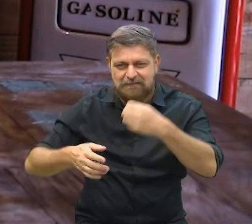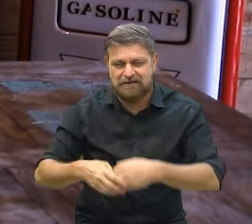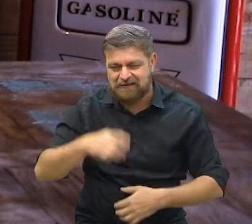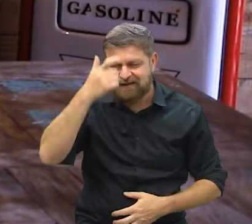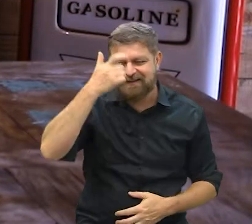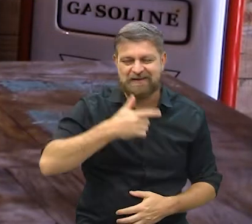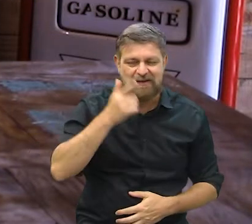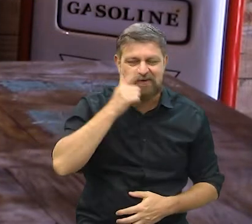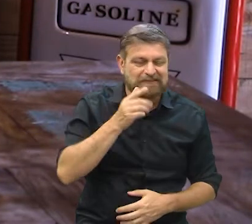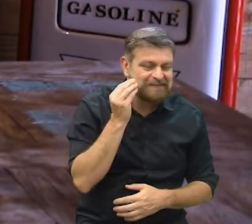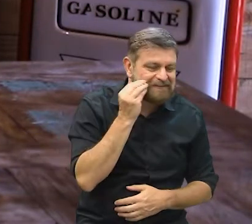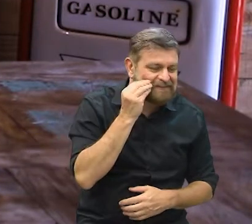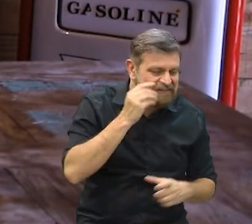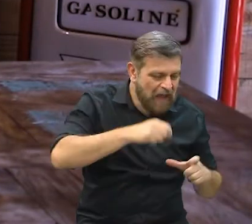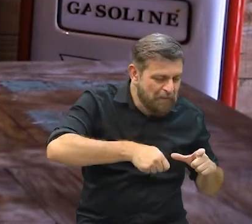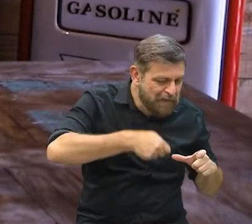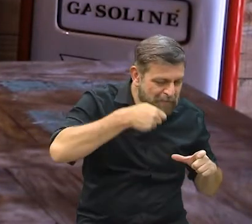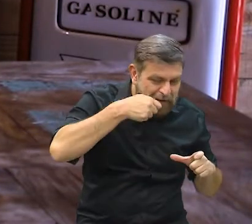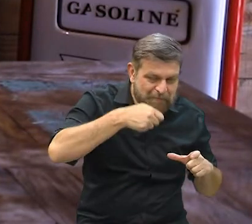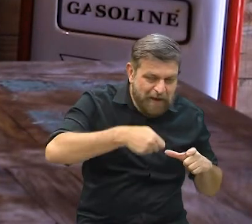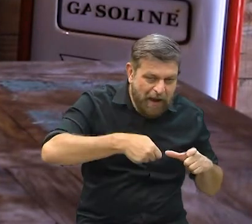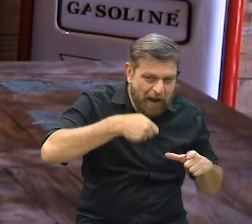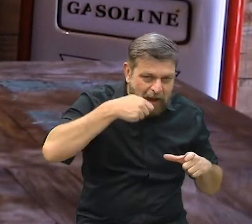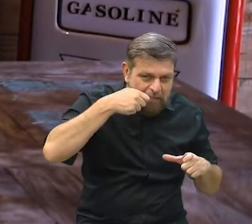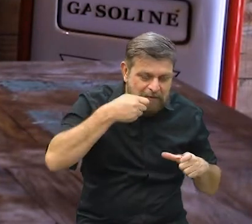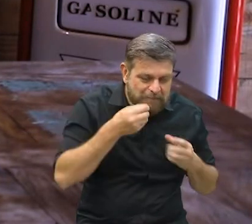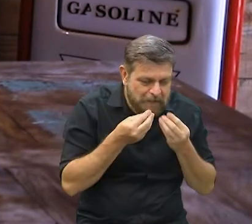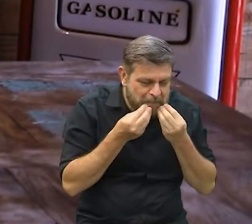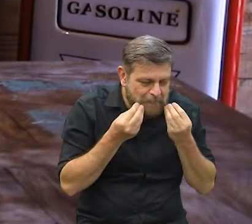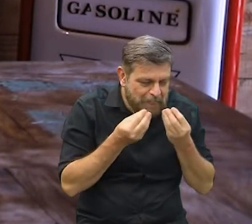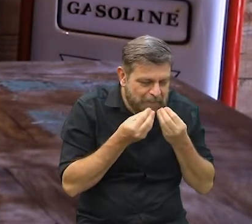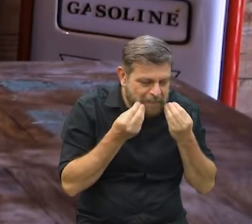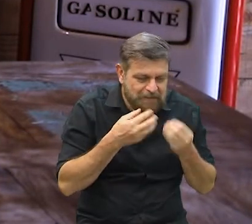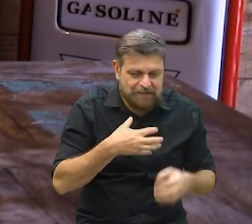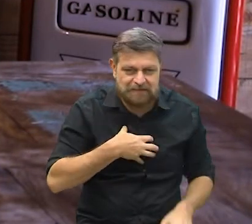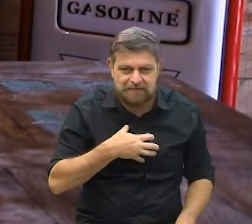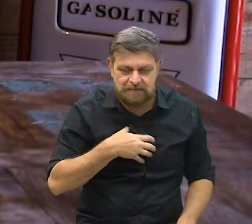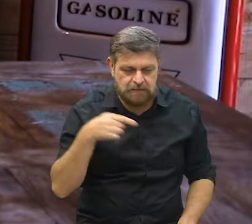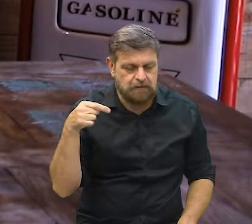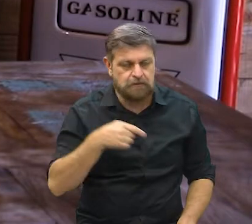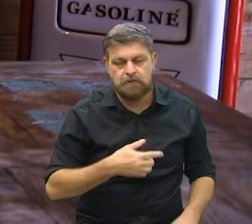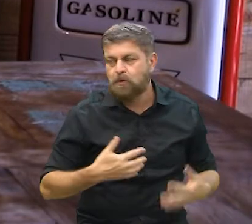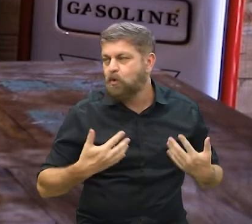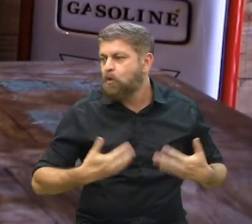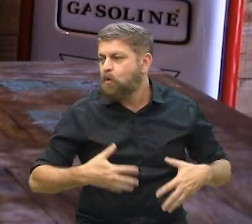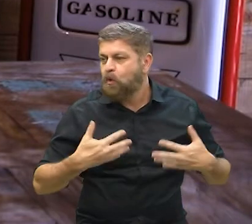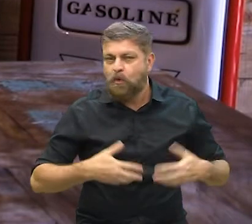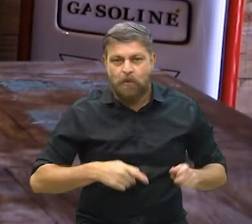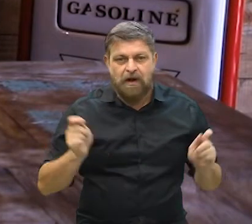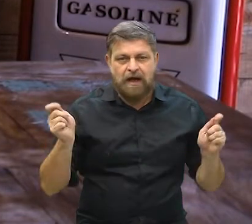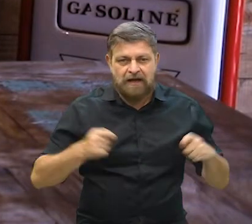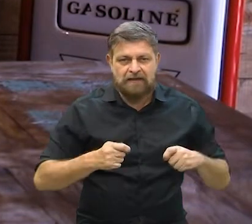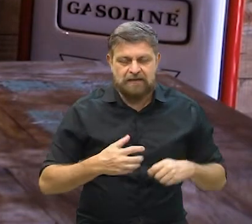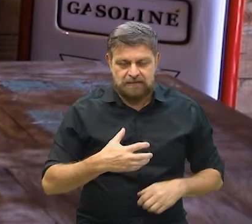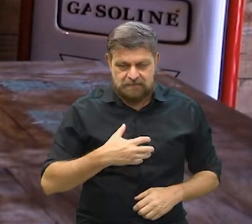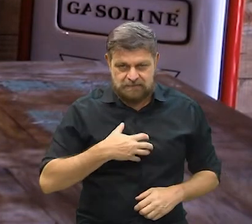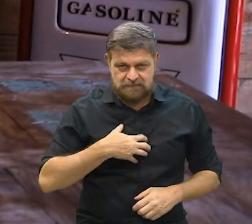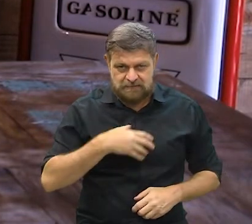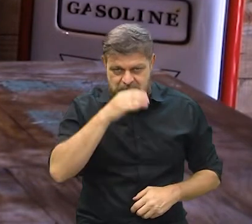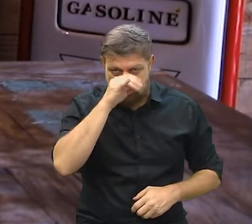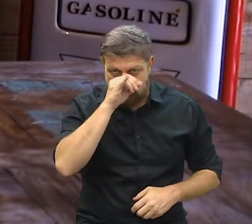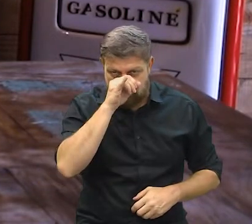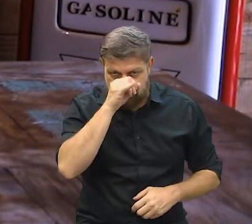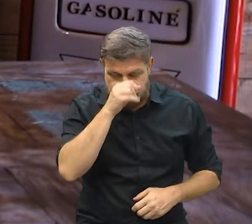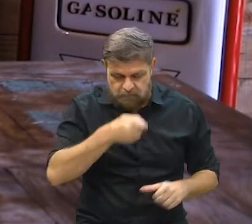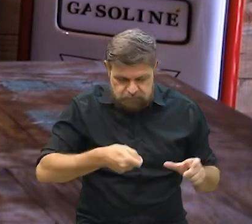eu consigo experimentar, né, e sentir todos os sabores, porque é muito rico em sabor, né? Dá para você sentir, claro, o bacon, que é